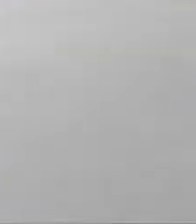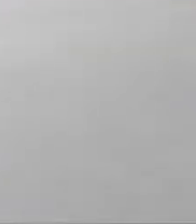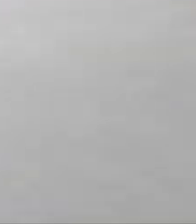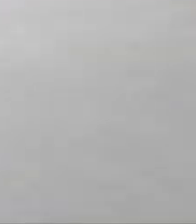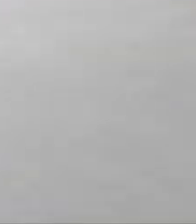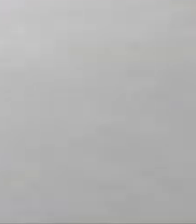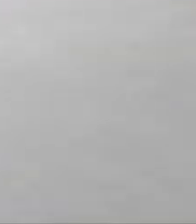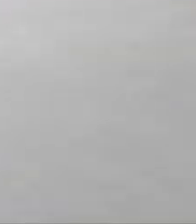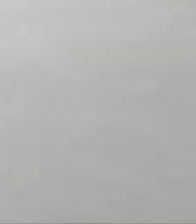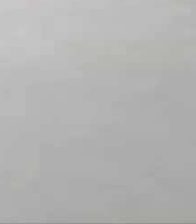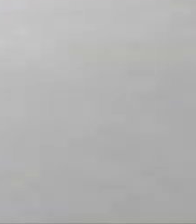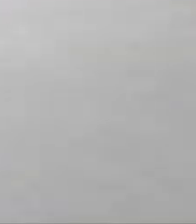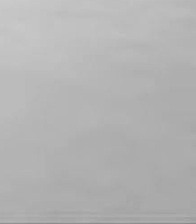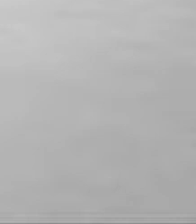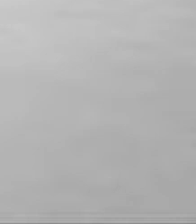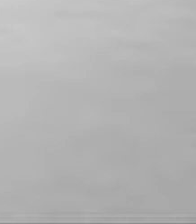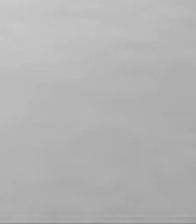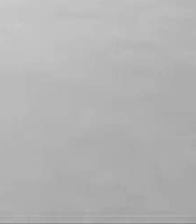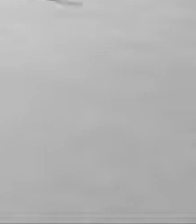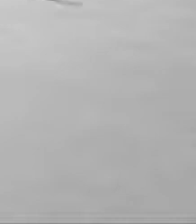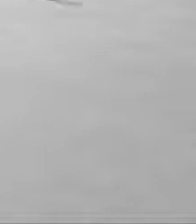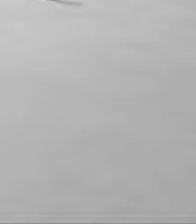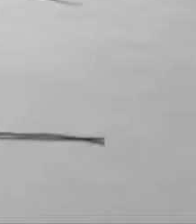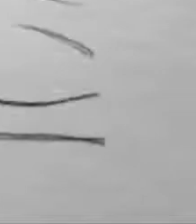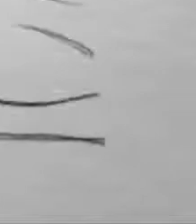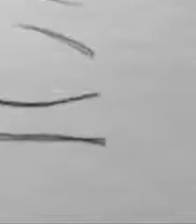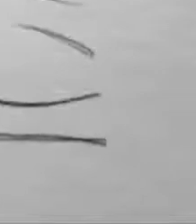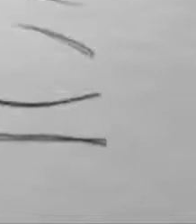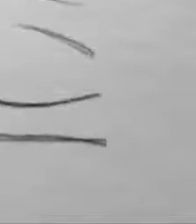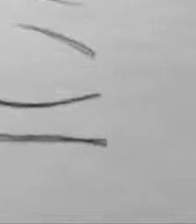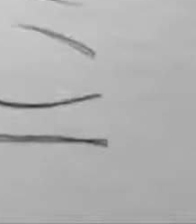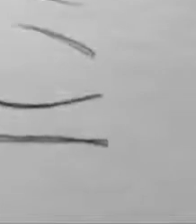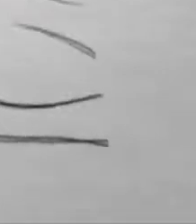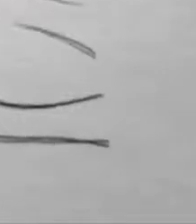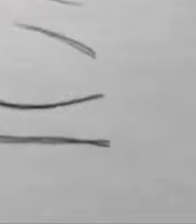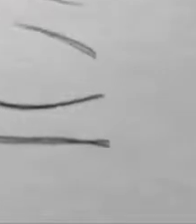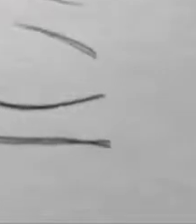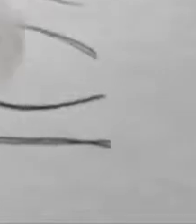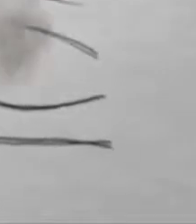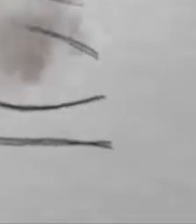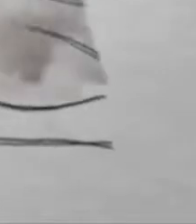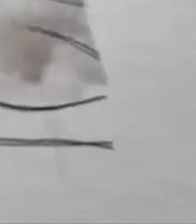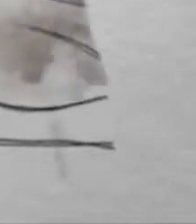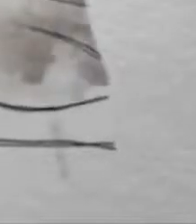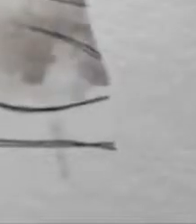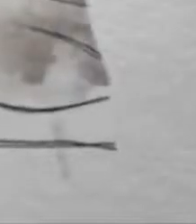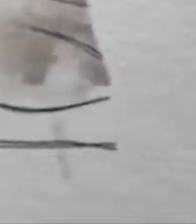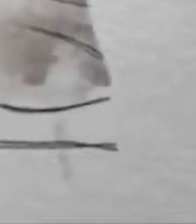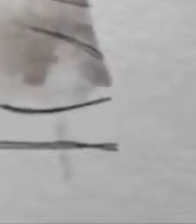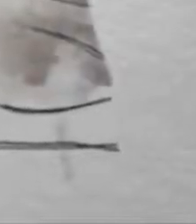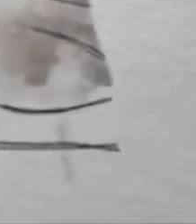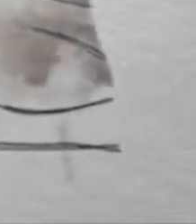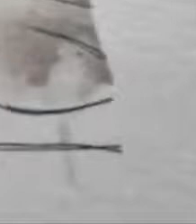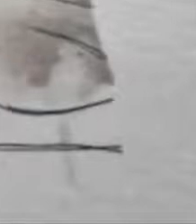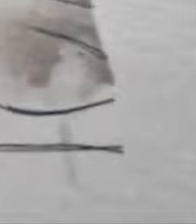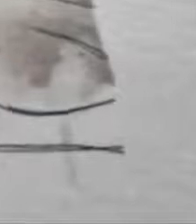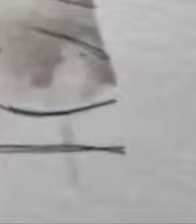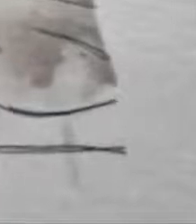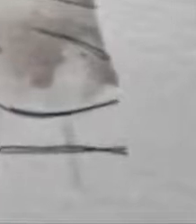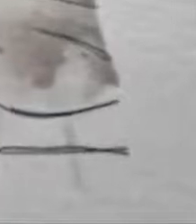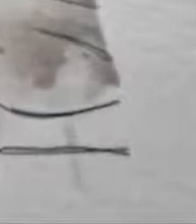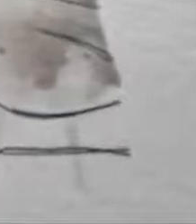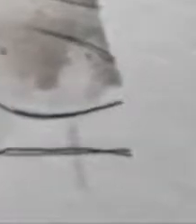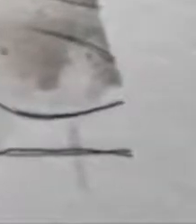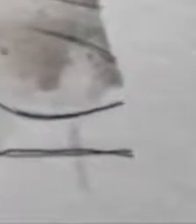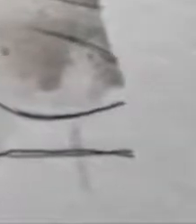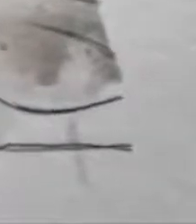ele fizer uso de medicação, tenha em quantidade suficiente para 2 semanas ou mais, mantendo o acompanhamento à distância